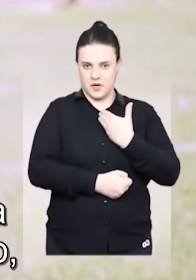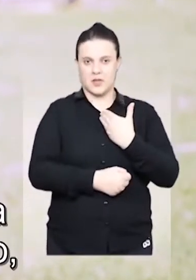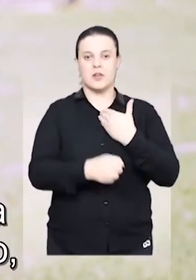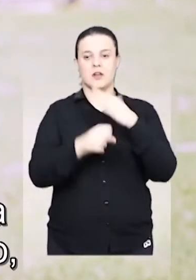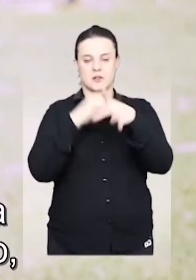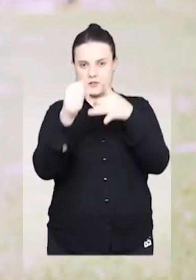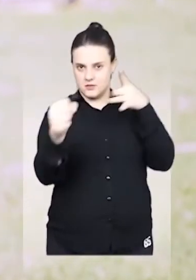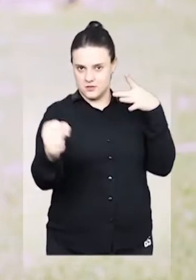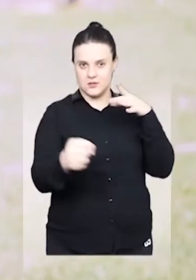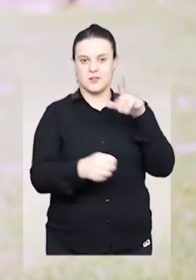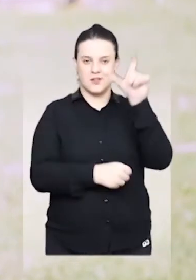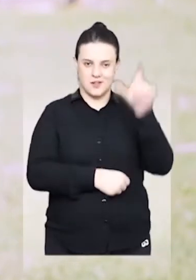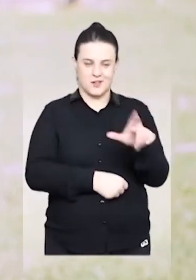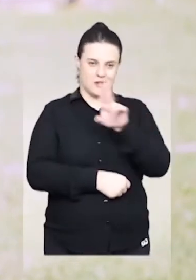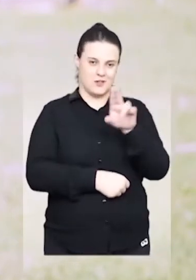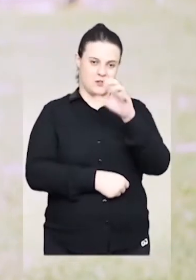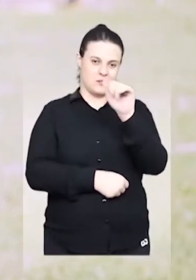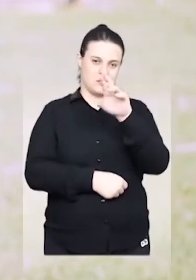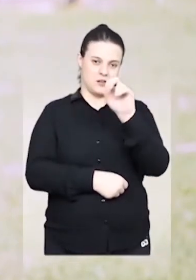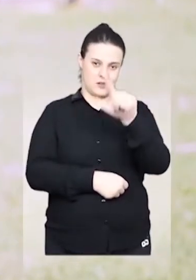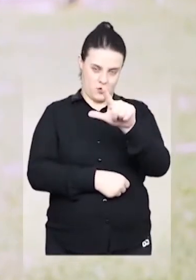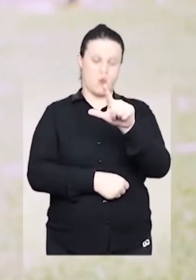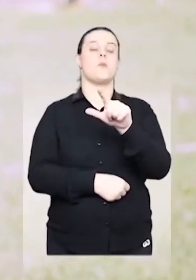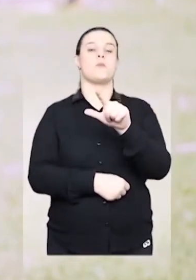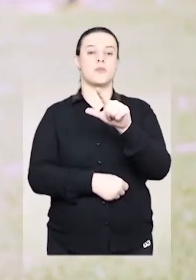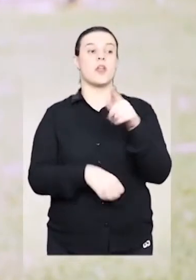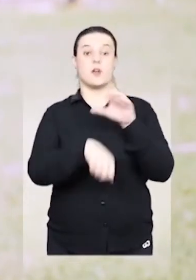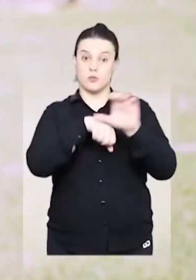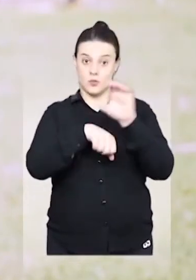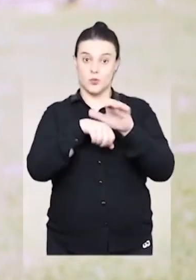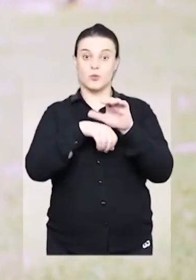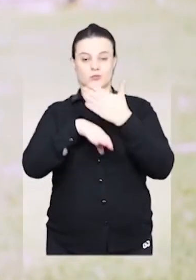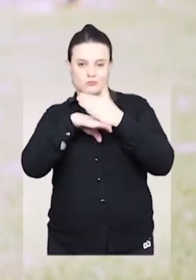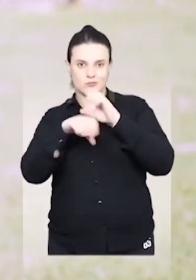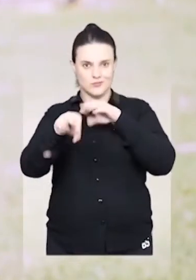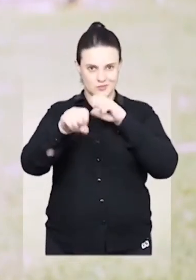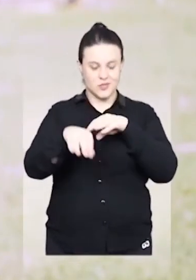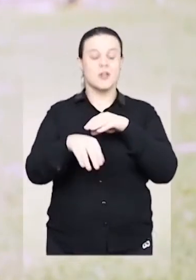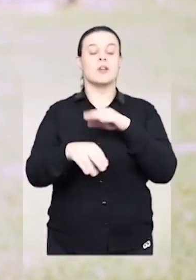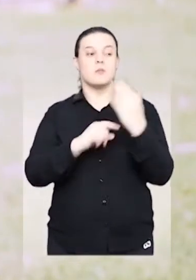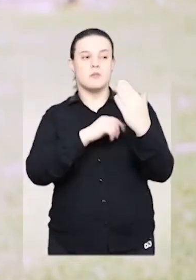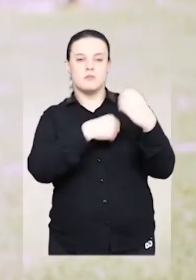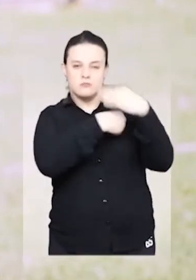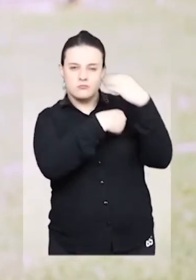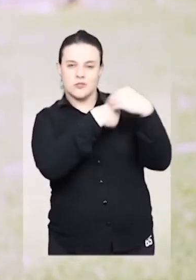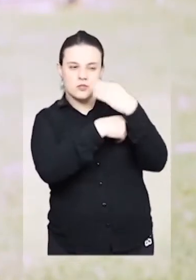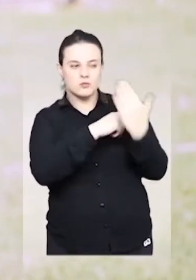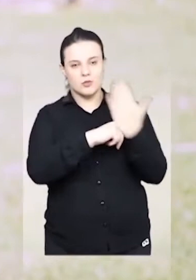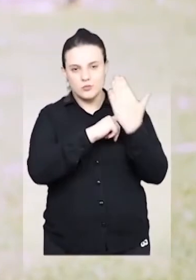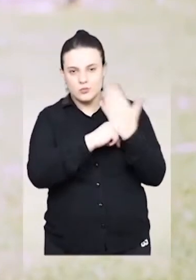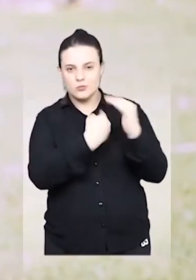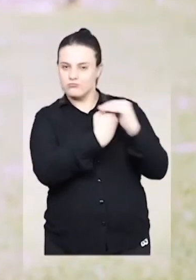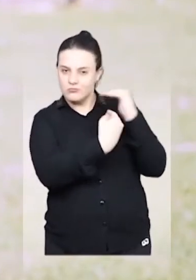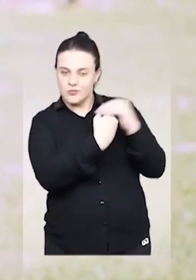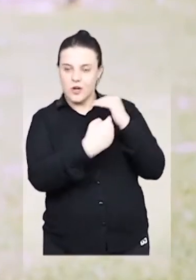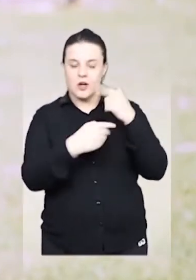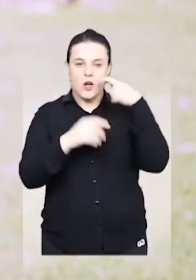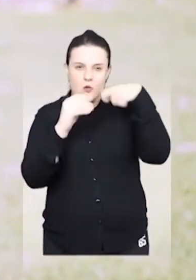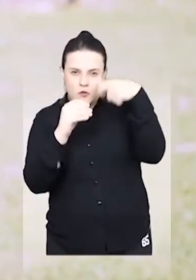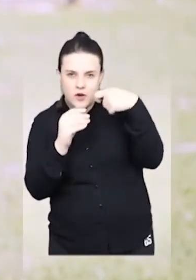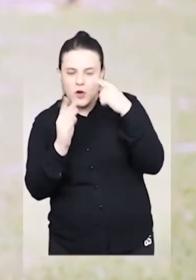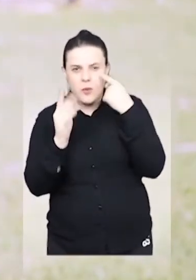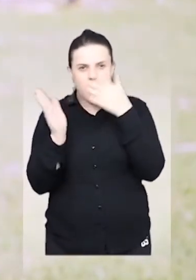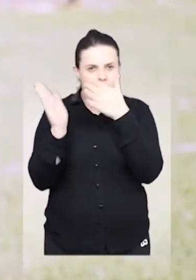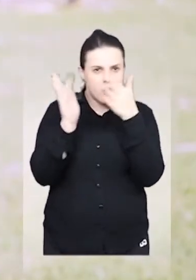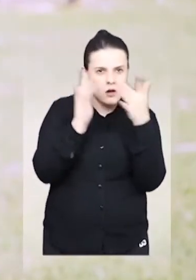do tiro com arco, que é a Carol, que ela fez o curso de técnico agora, e aí me dá umas dicas, me aconselha, a gente filma, olha.